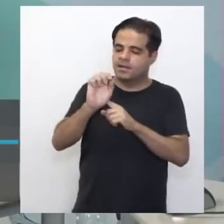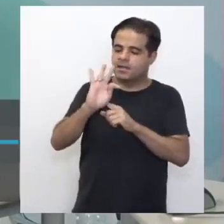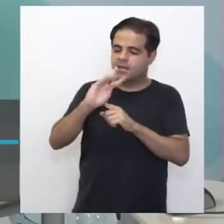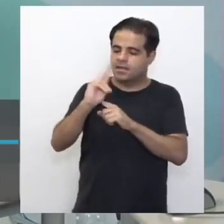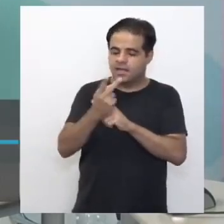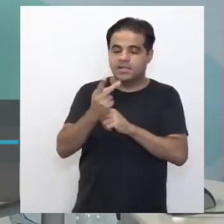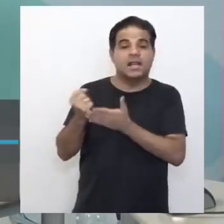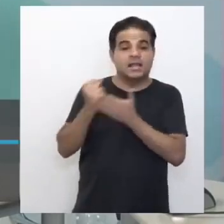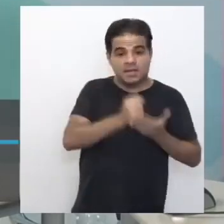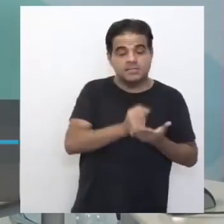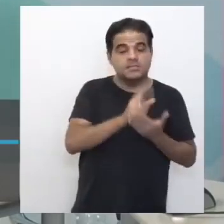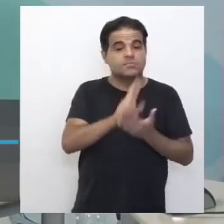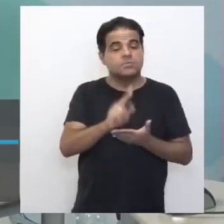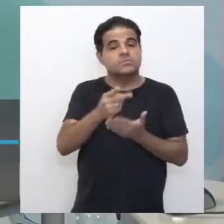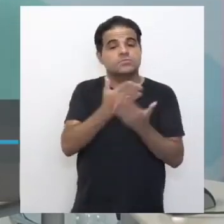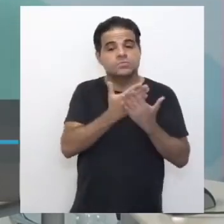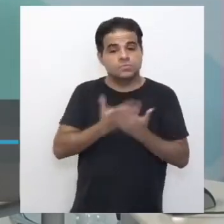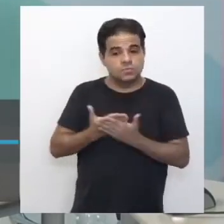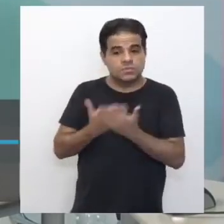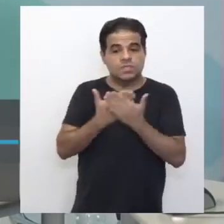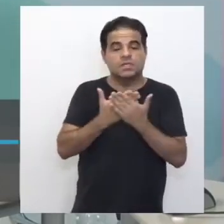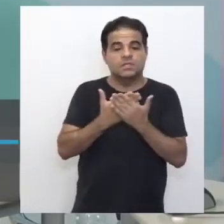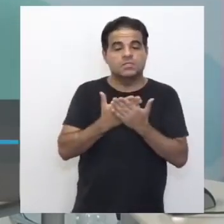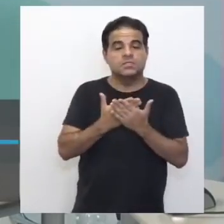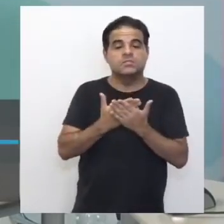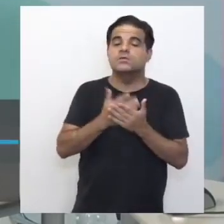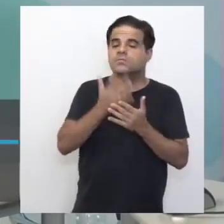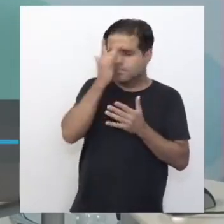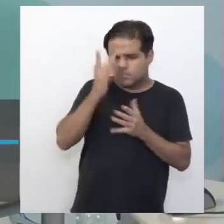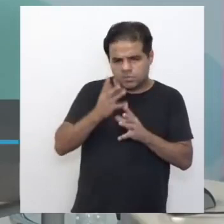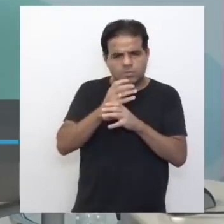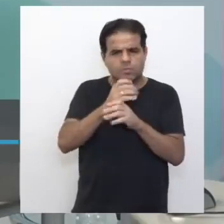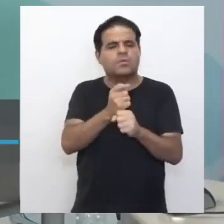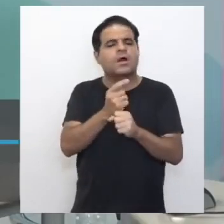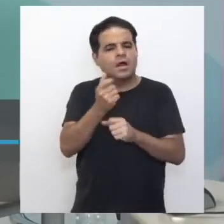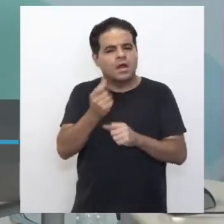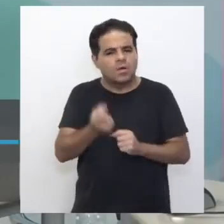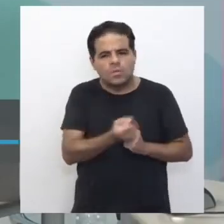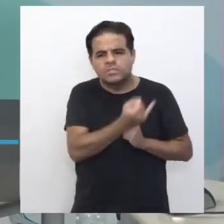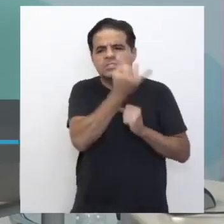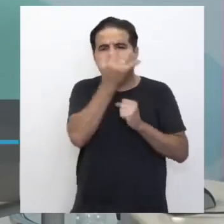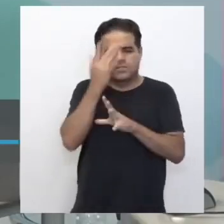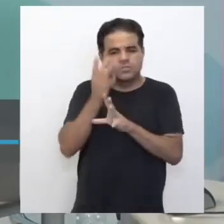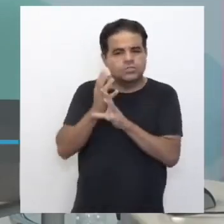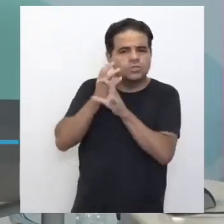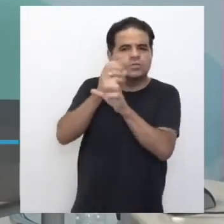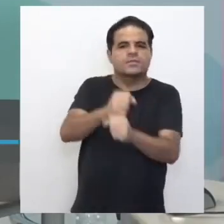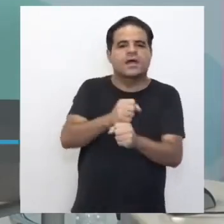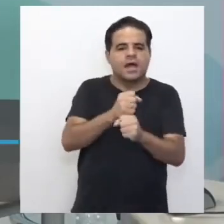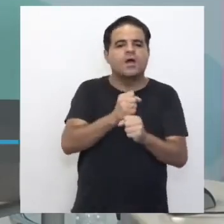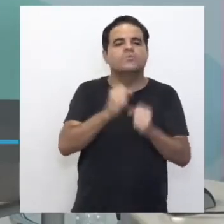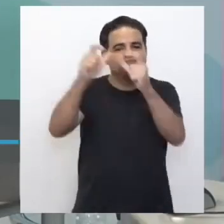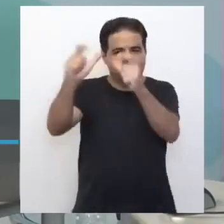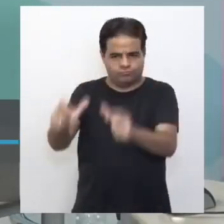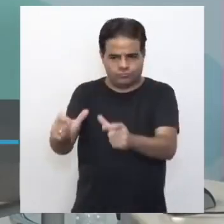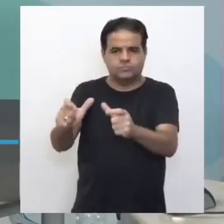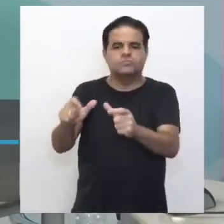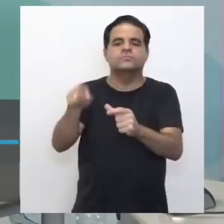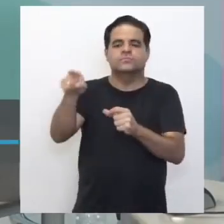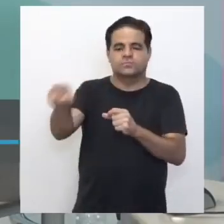seus estudantes, nos dizendo que população absoluta é a quantidade total de habitantes de um determinado